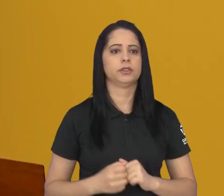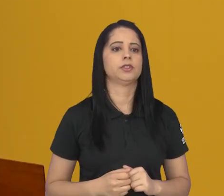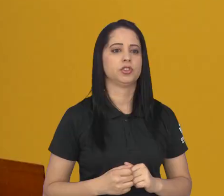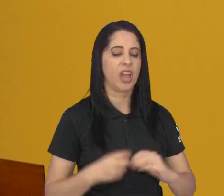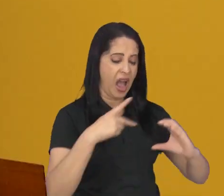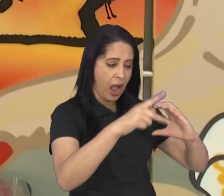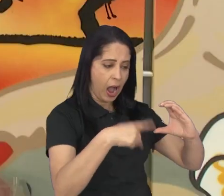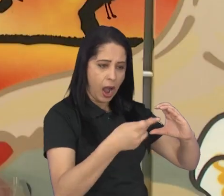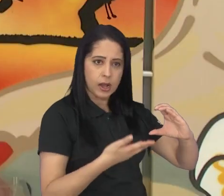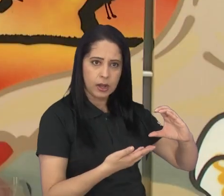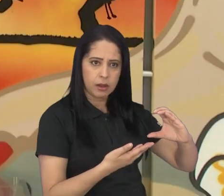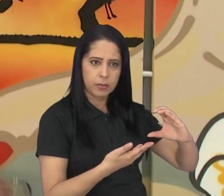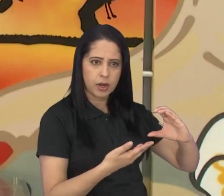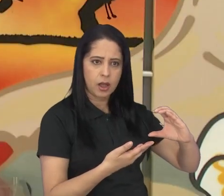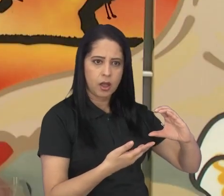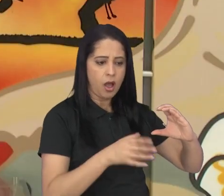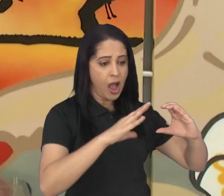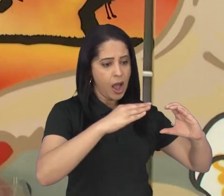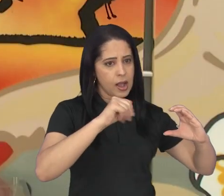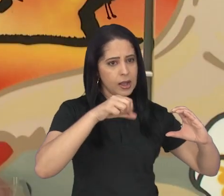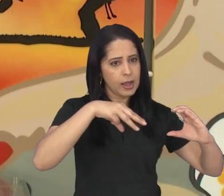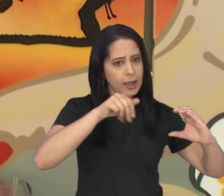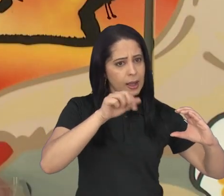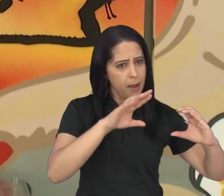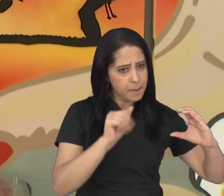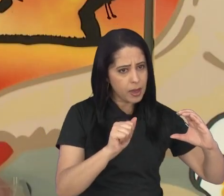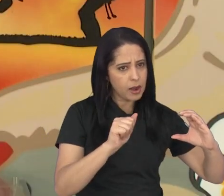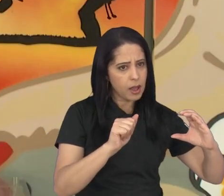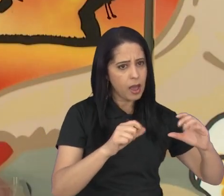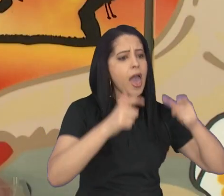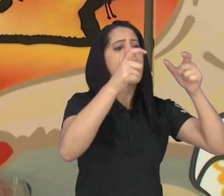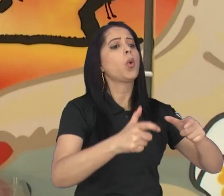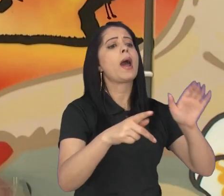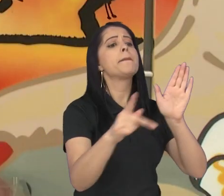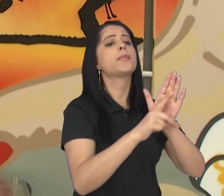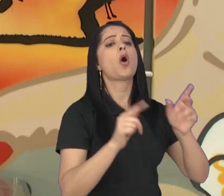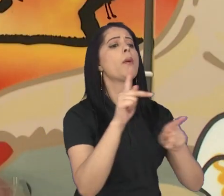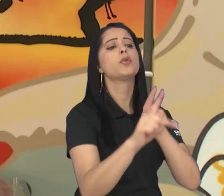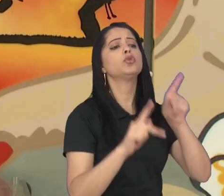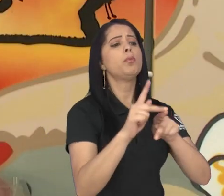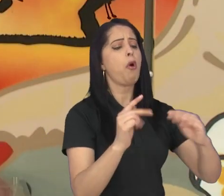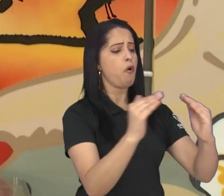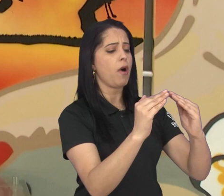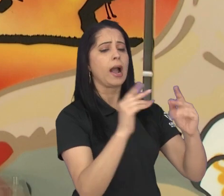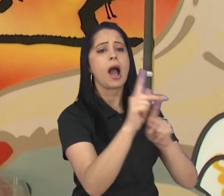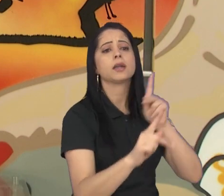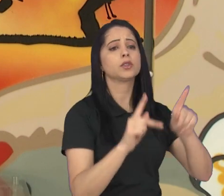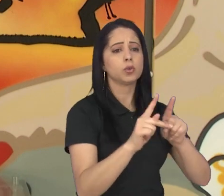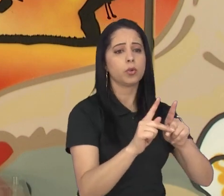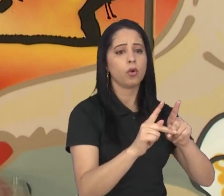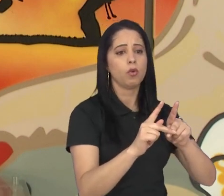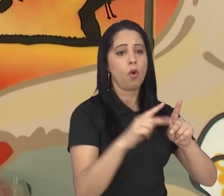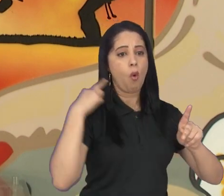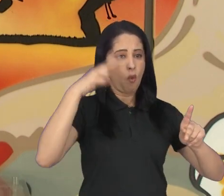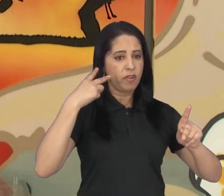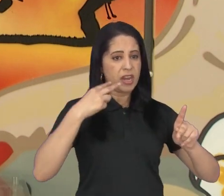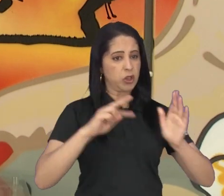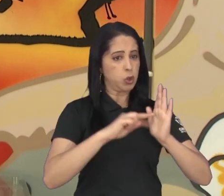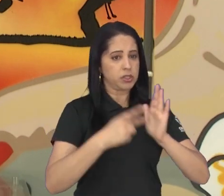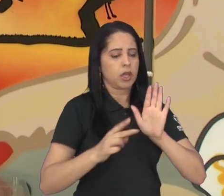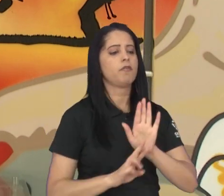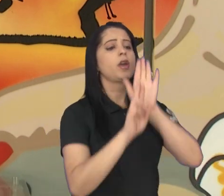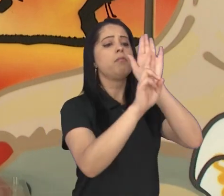igualdade racial o que eu falei a casa do Povo né lá a gente tá aberto para todas as discussões então o vereador